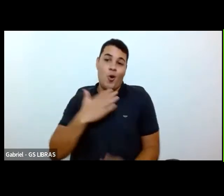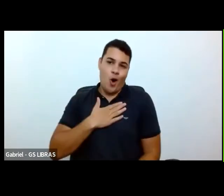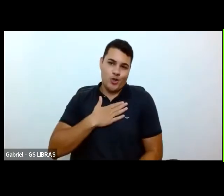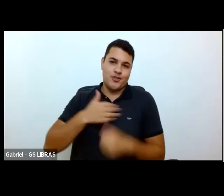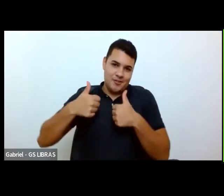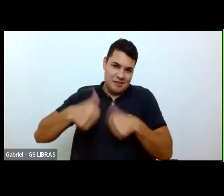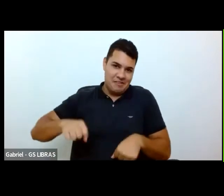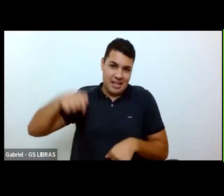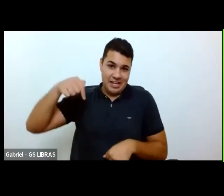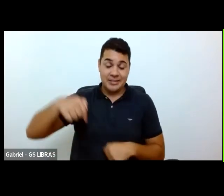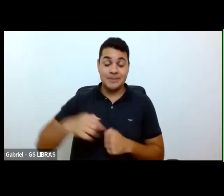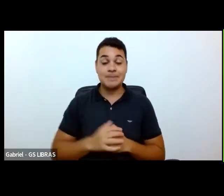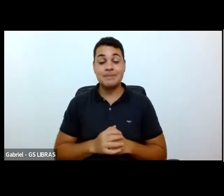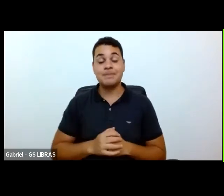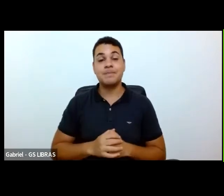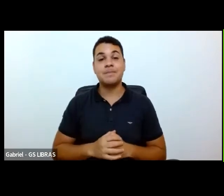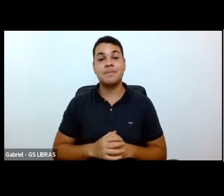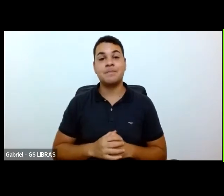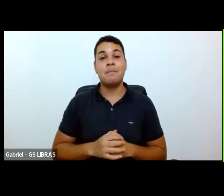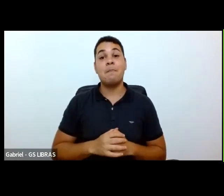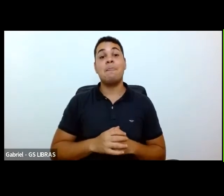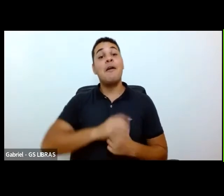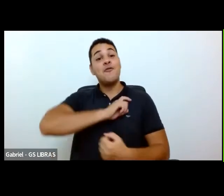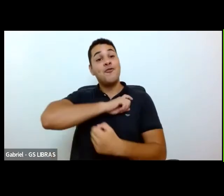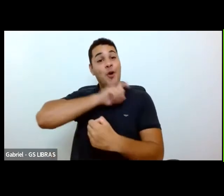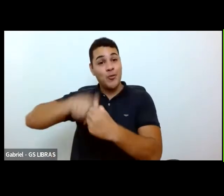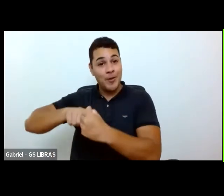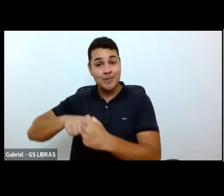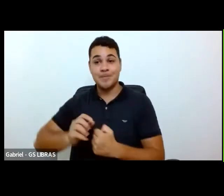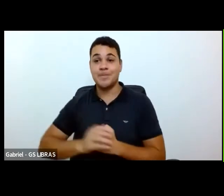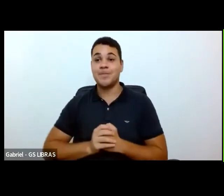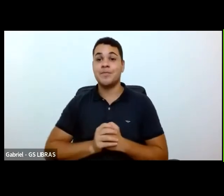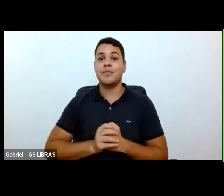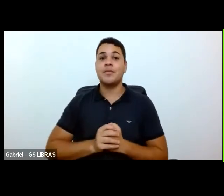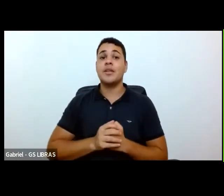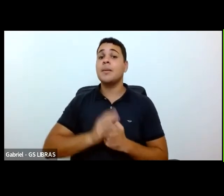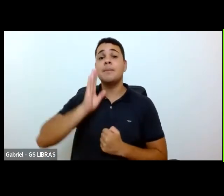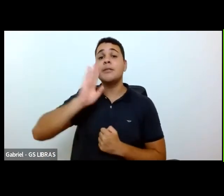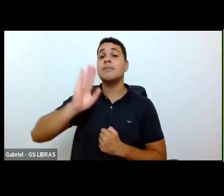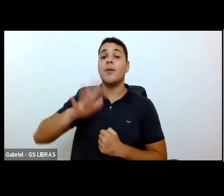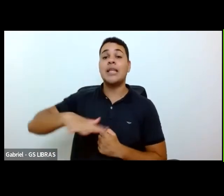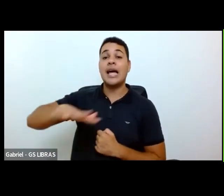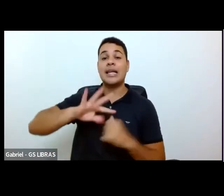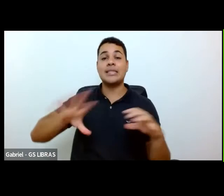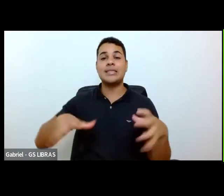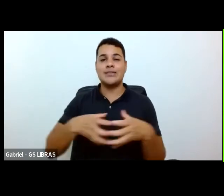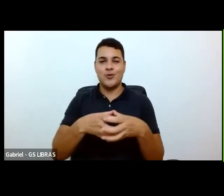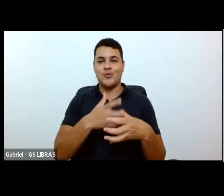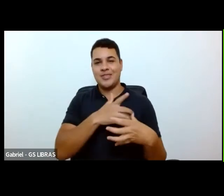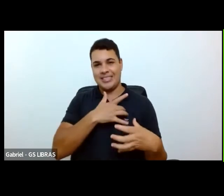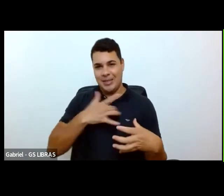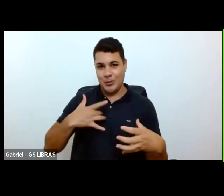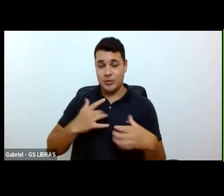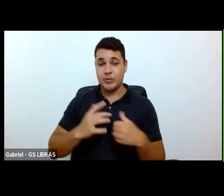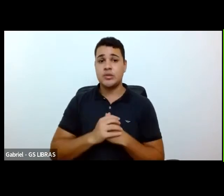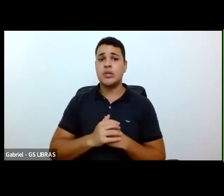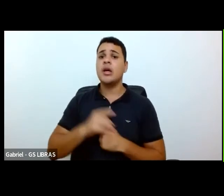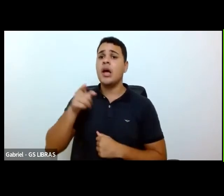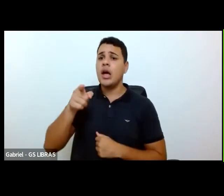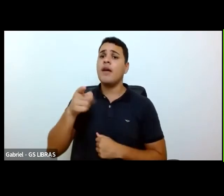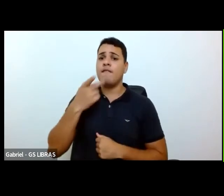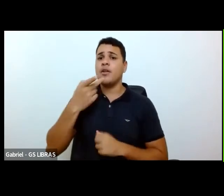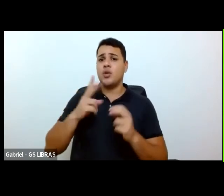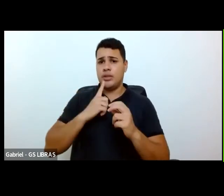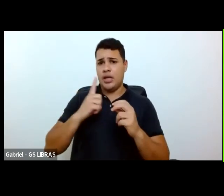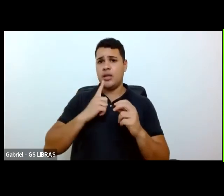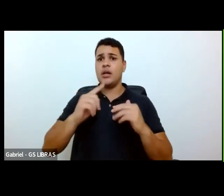Enfim, então, trazendo essa questão de que, por exemplo, na área da saúde coletiva, né, é, que nem a Luciana falou, tem as desigualdades regionais,